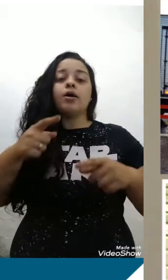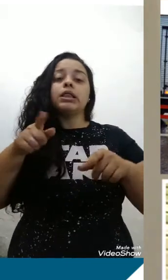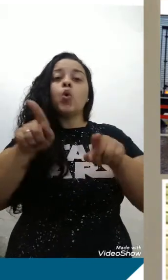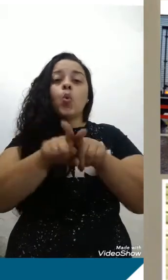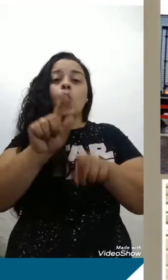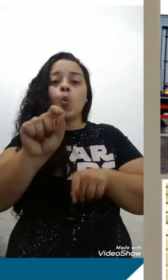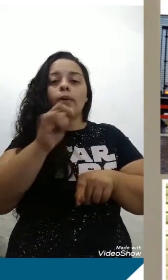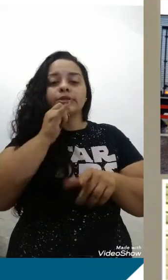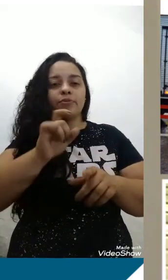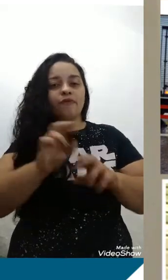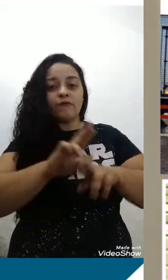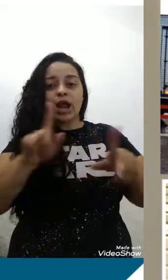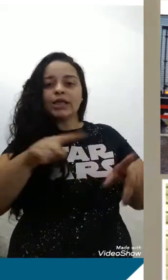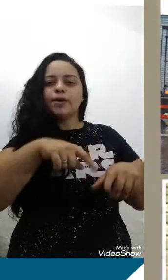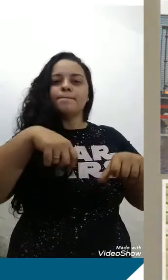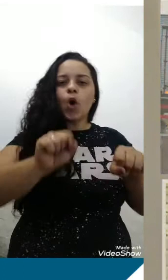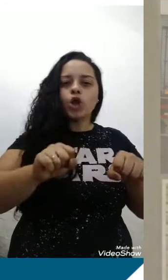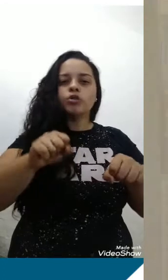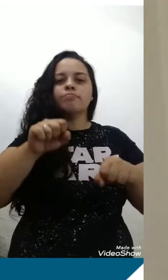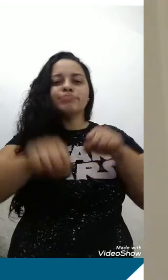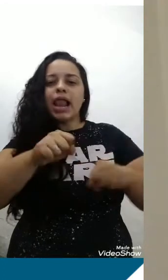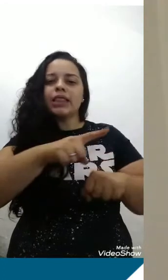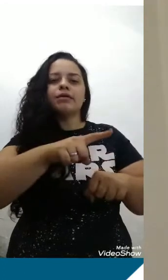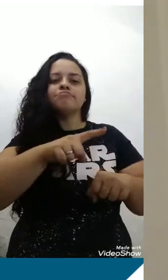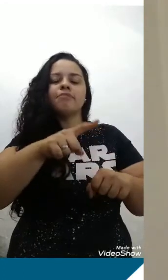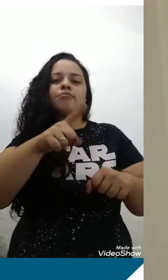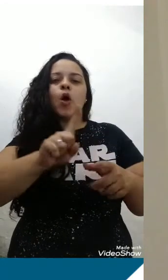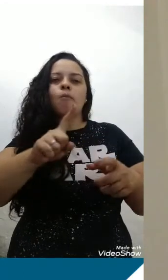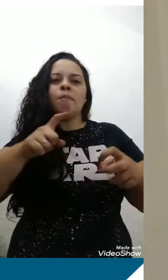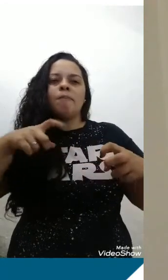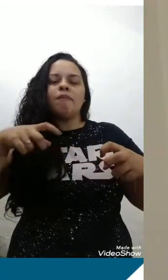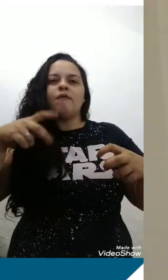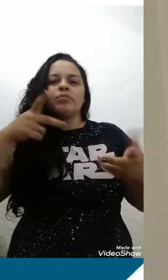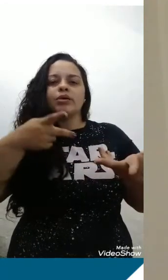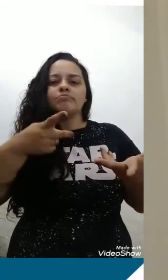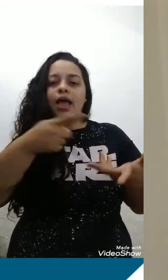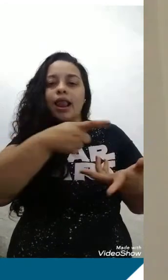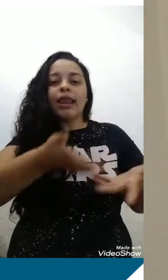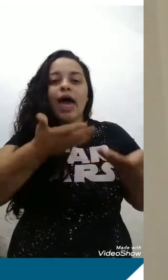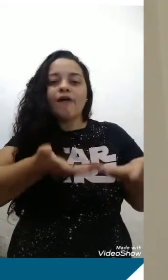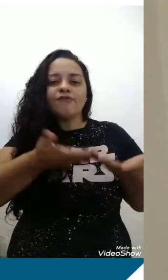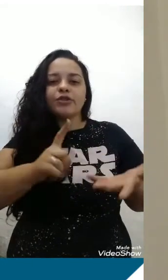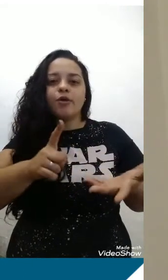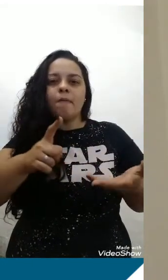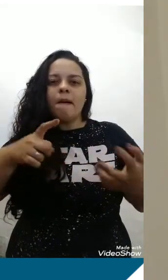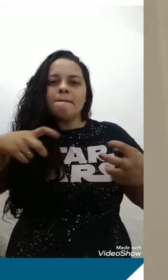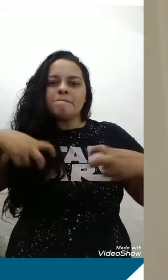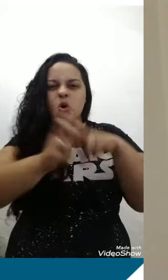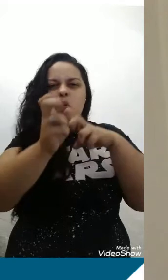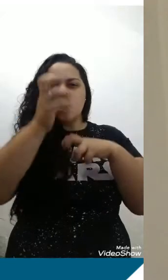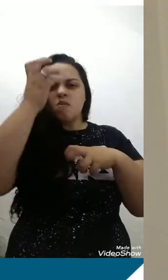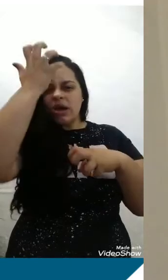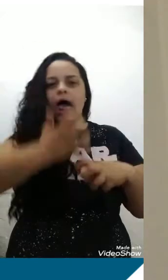que veículos leves, como motos e bicicletas. Mas também temos na